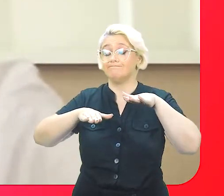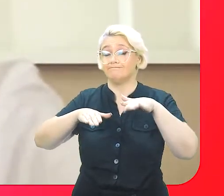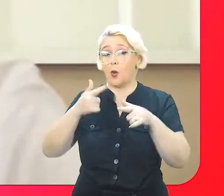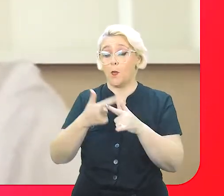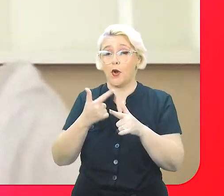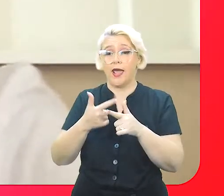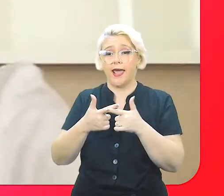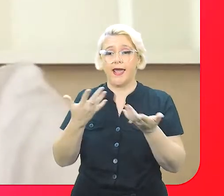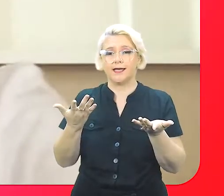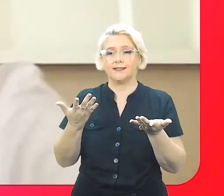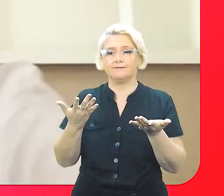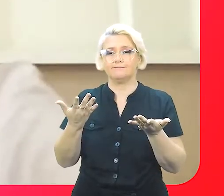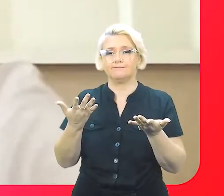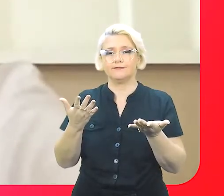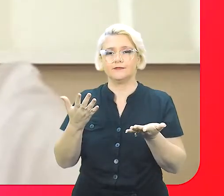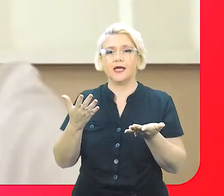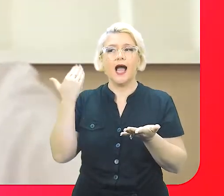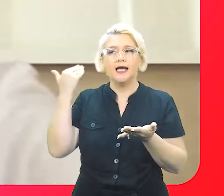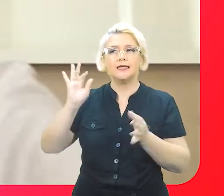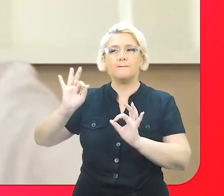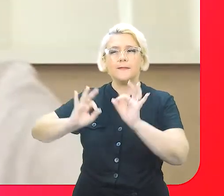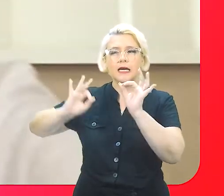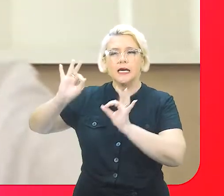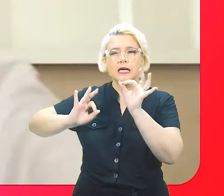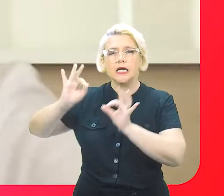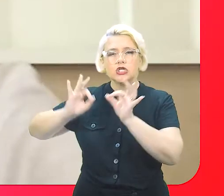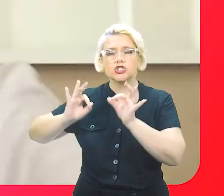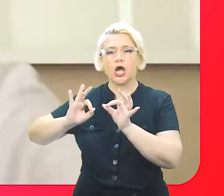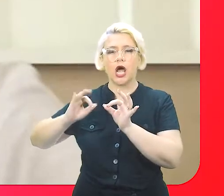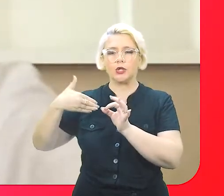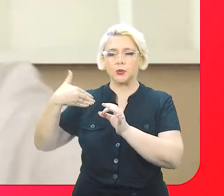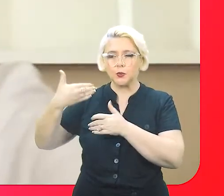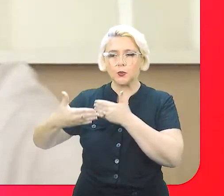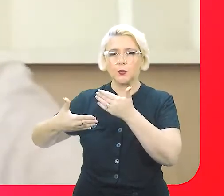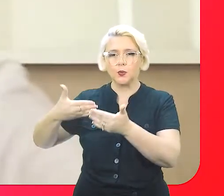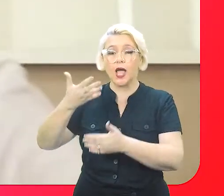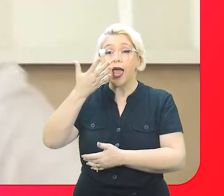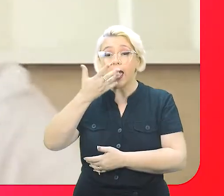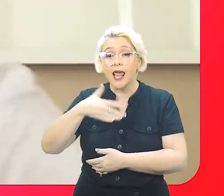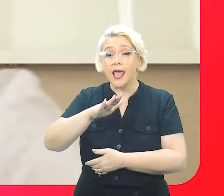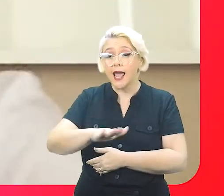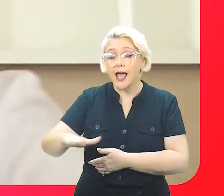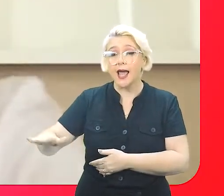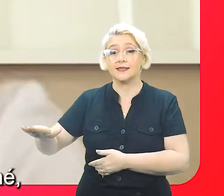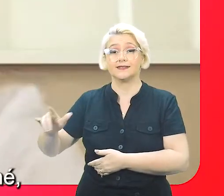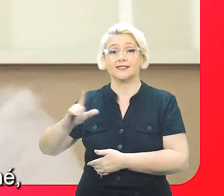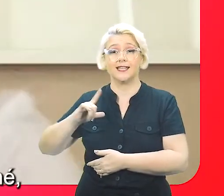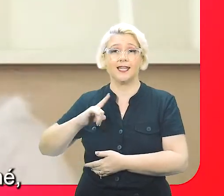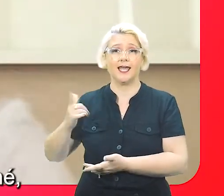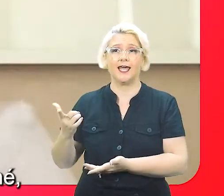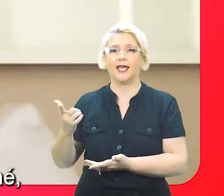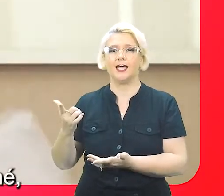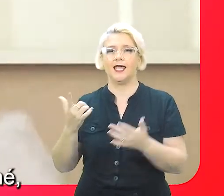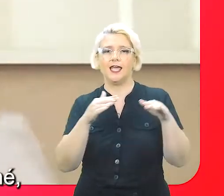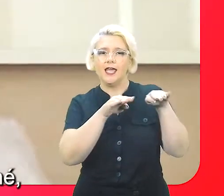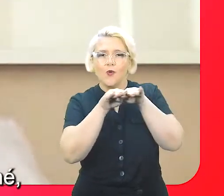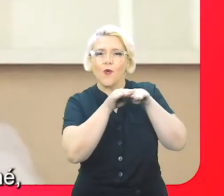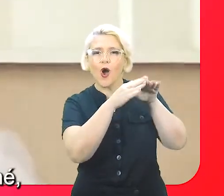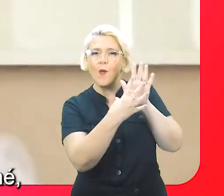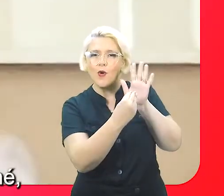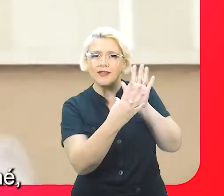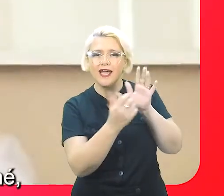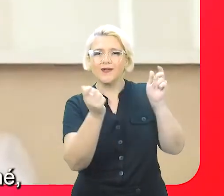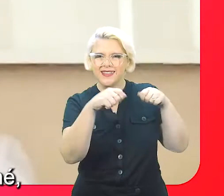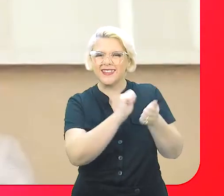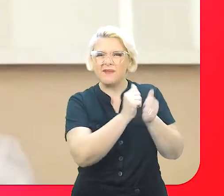Porque tudo estava planejado para que aquelas crianças que correspondem ao modelo,